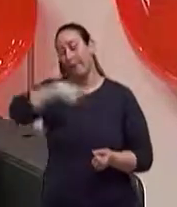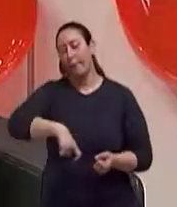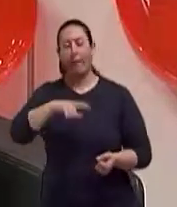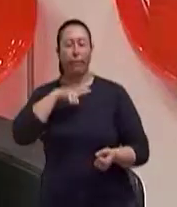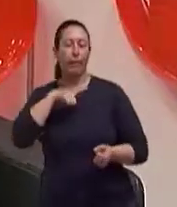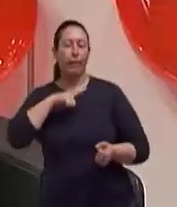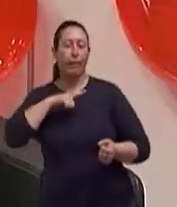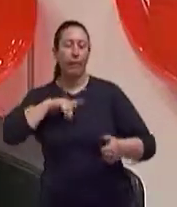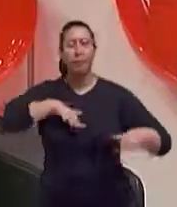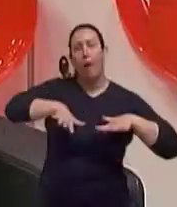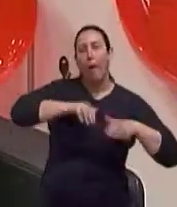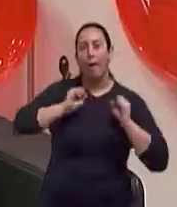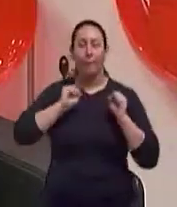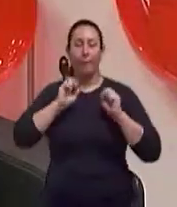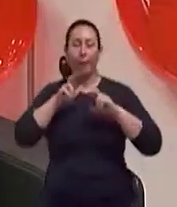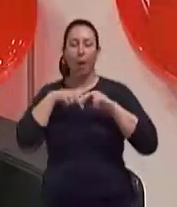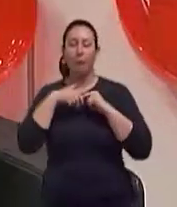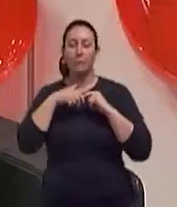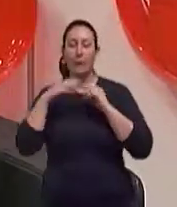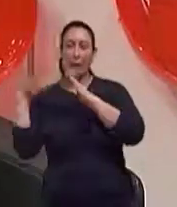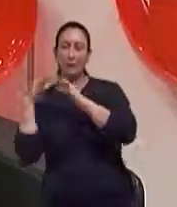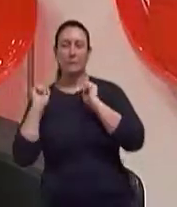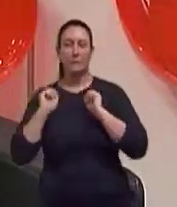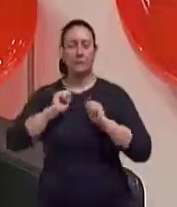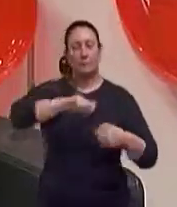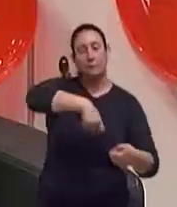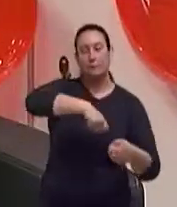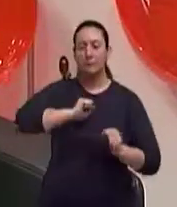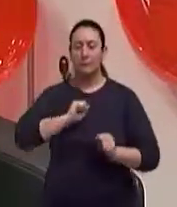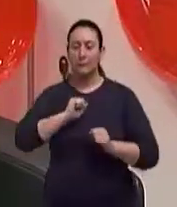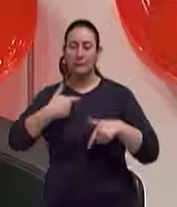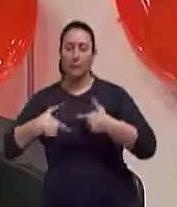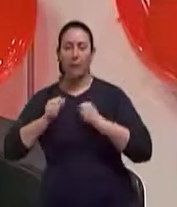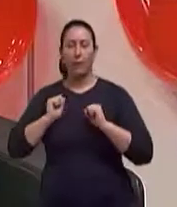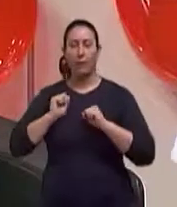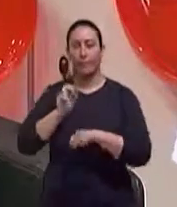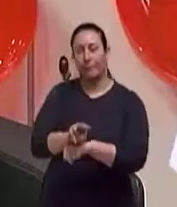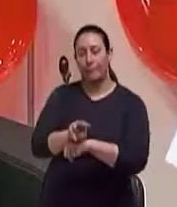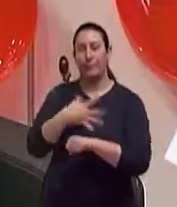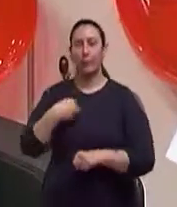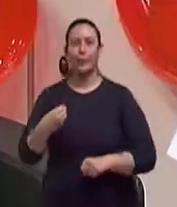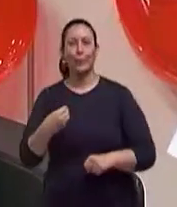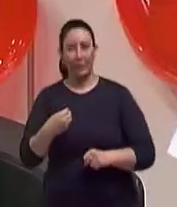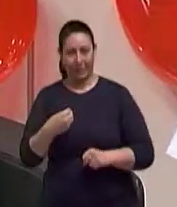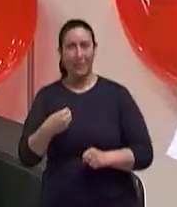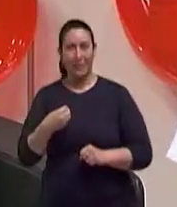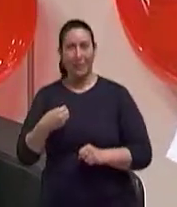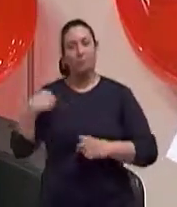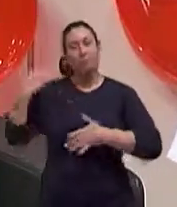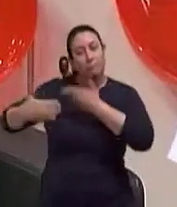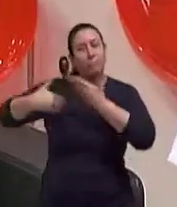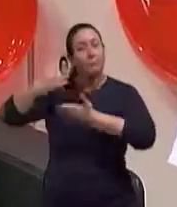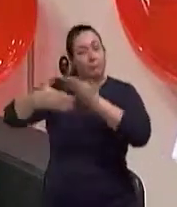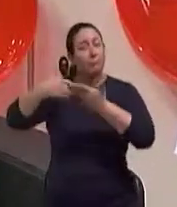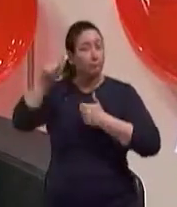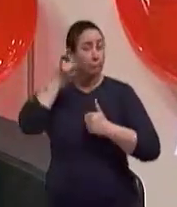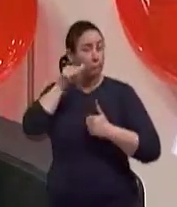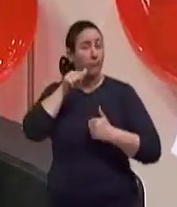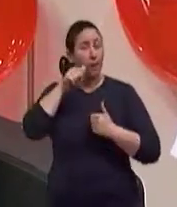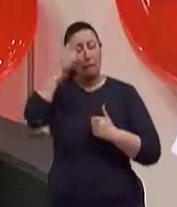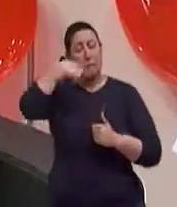ela consegue fazer as coisas casa as coisas do trabalho as coisas do dia a dia depois de um tempo a mulher até ela se